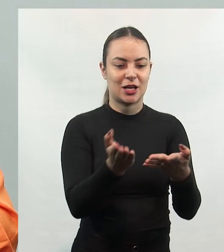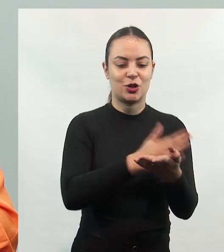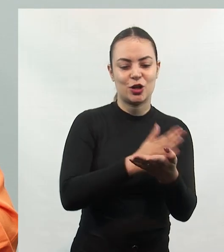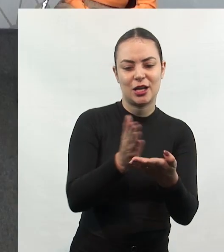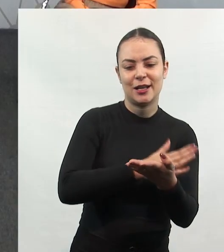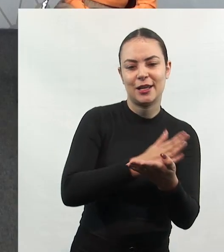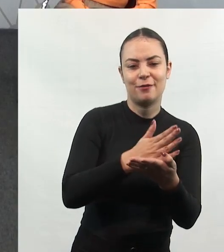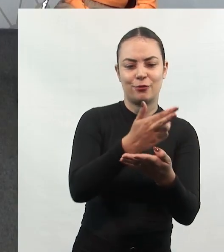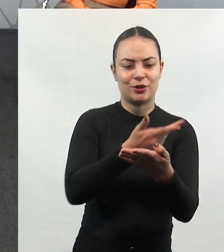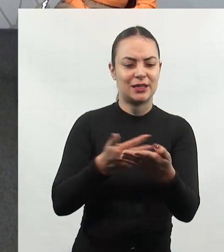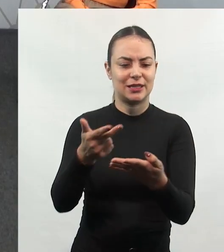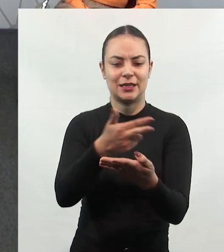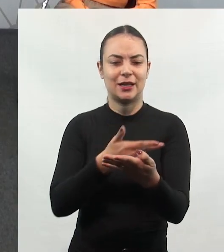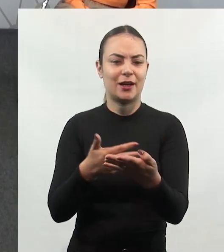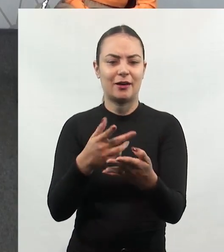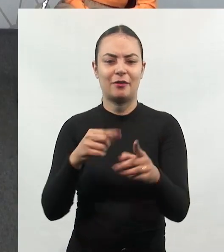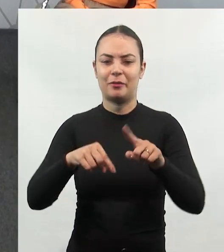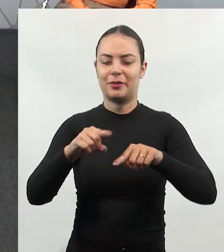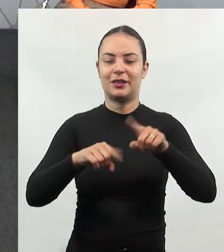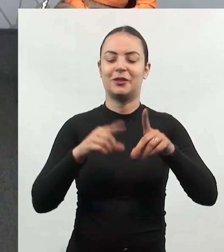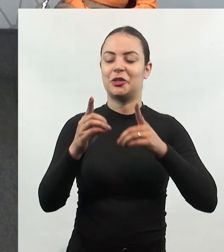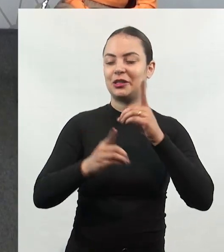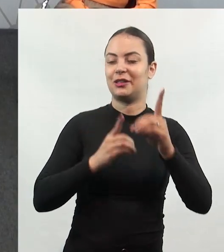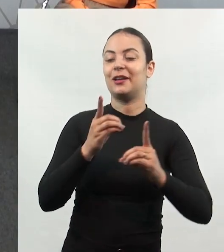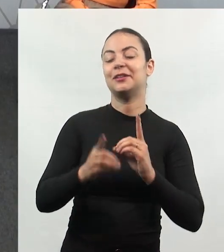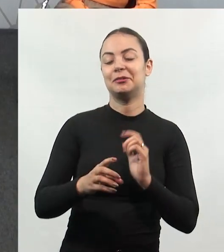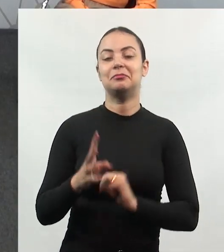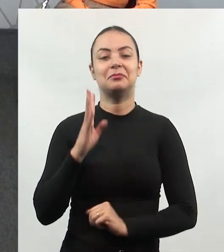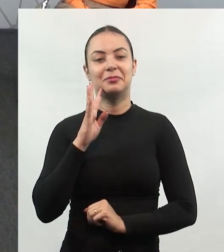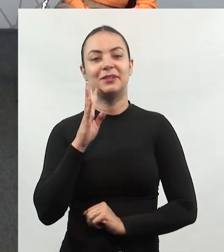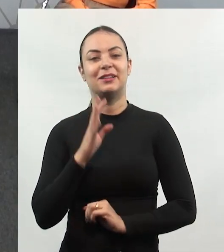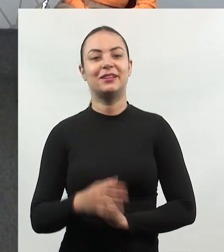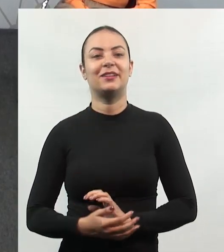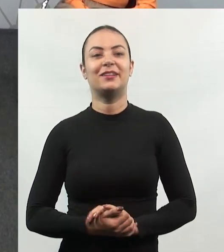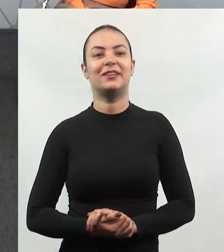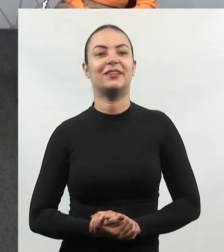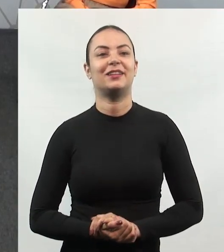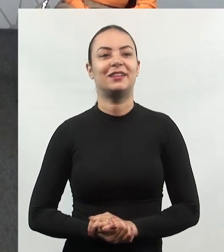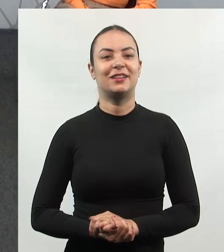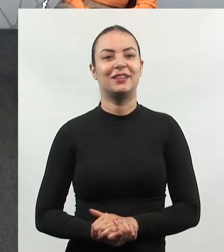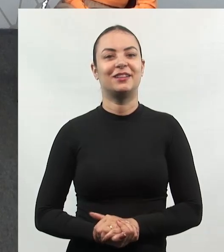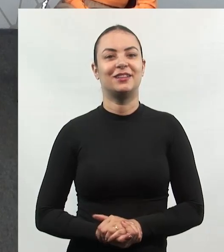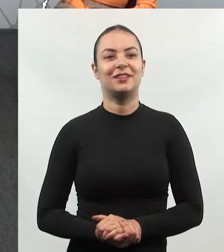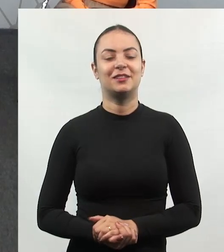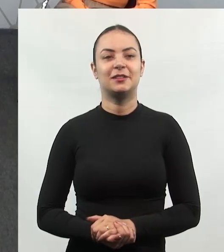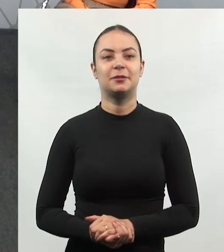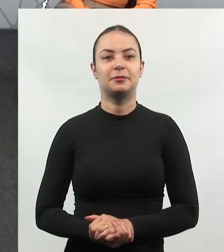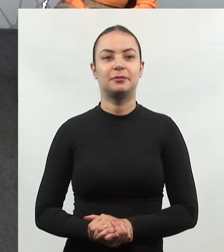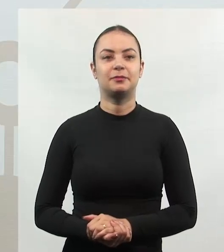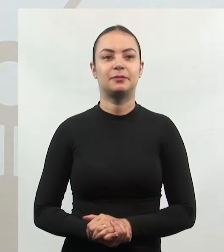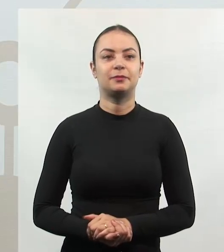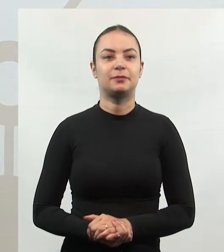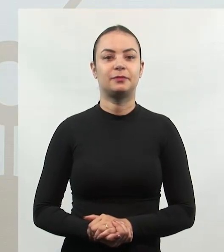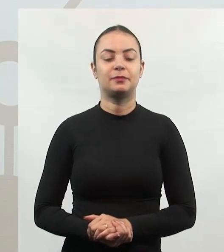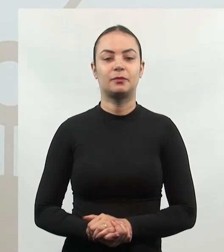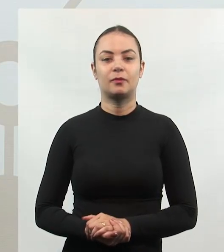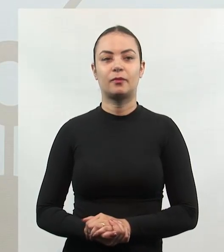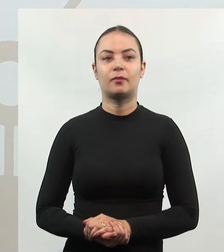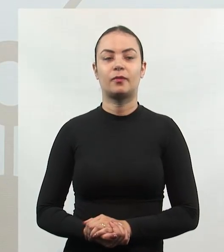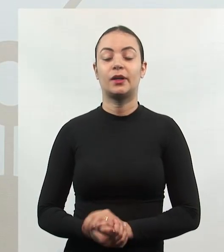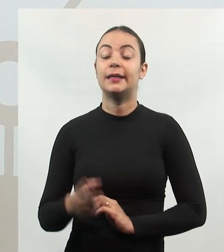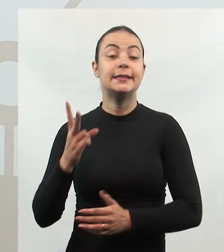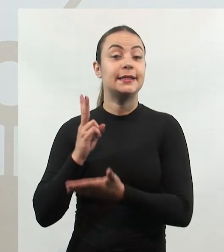produzindo material, aprendendo que você faz um cartaz e coloca uma fita gomada na ponta do cartaz, como é que você aprende a escrever